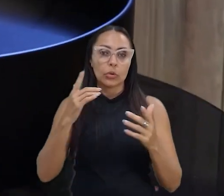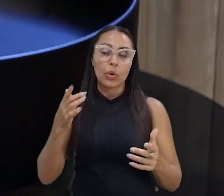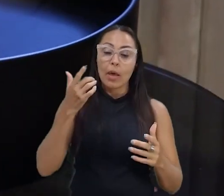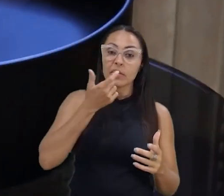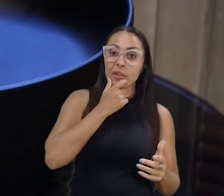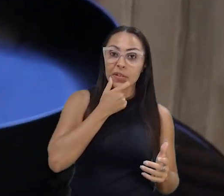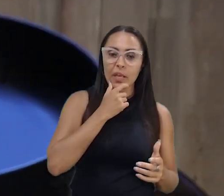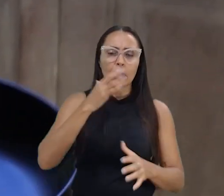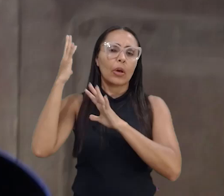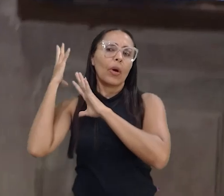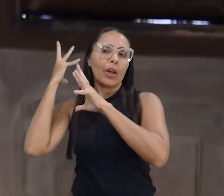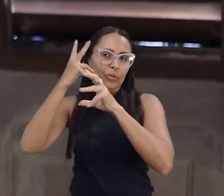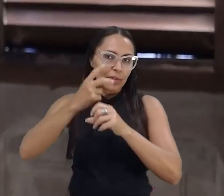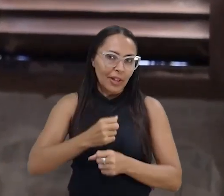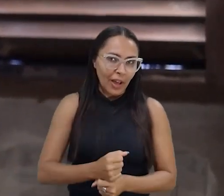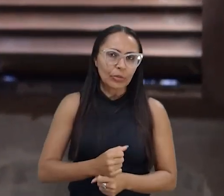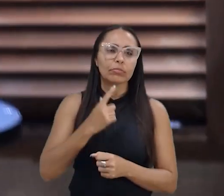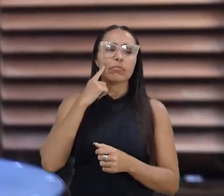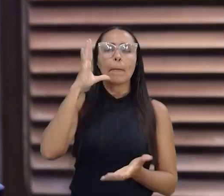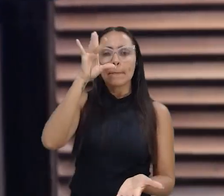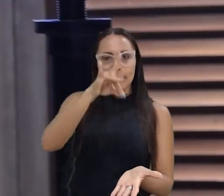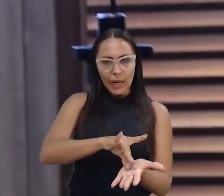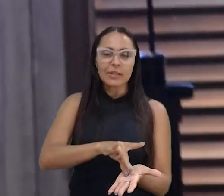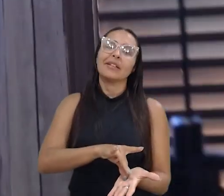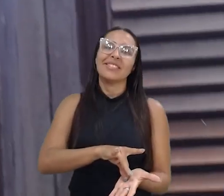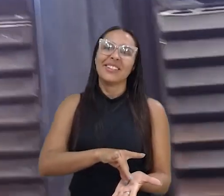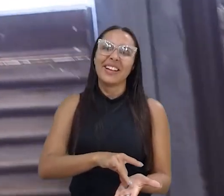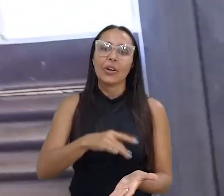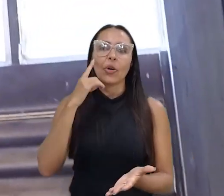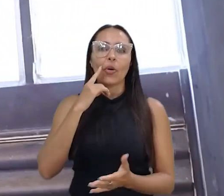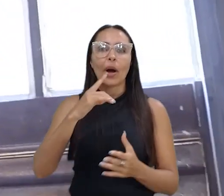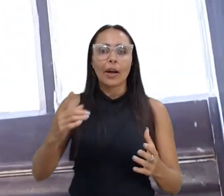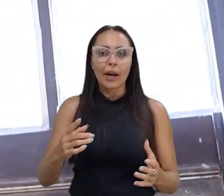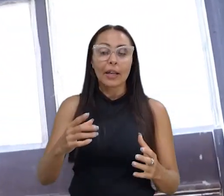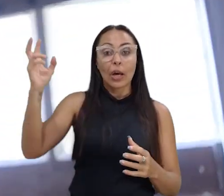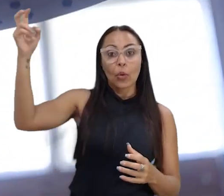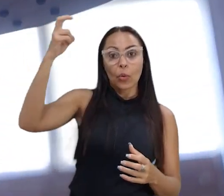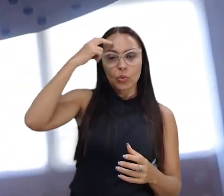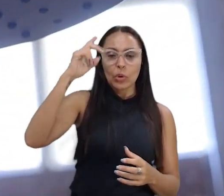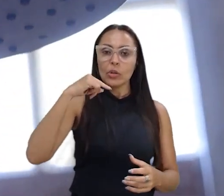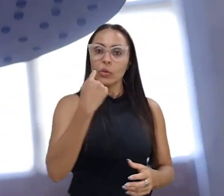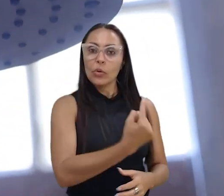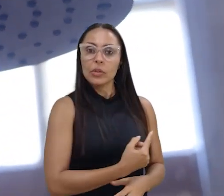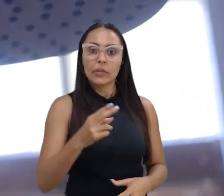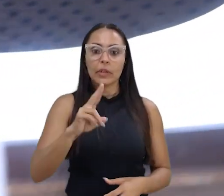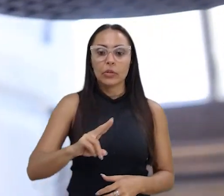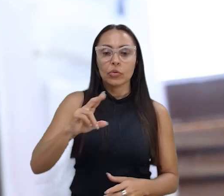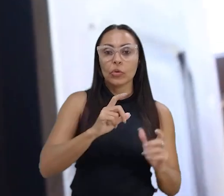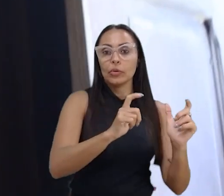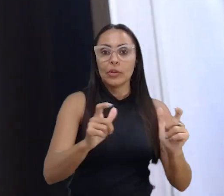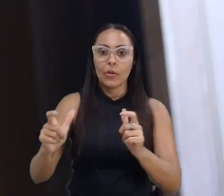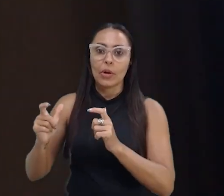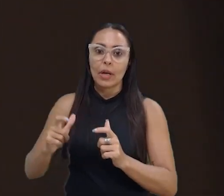estrangeira. Teremos resultados, sem dúvidas, originais e bem interessantes, com a cara da nossa cultura, fazendo uso de itens locais,